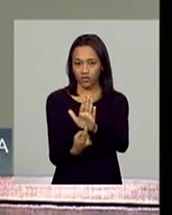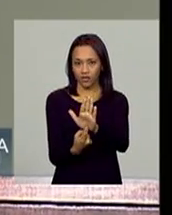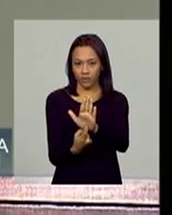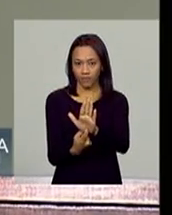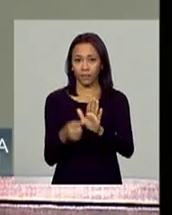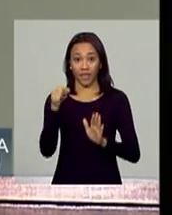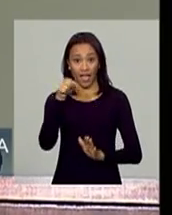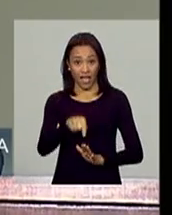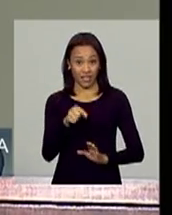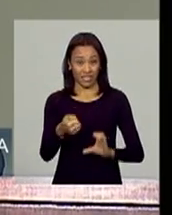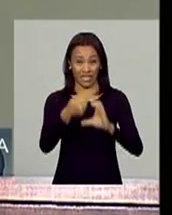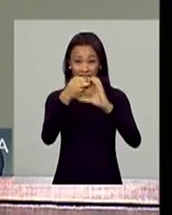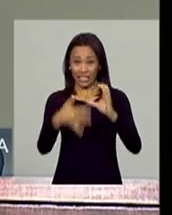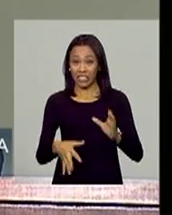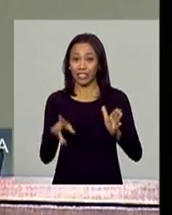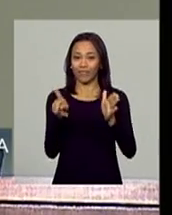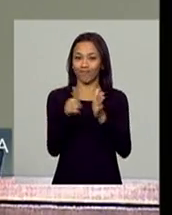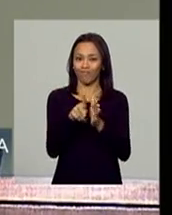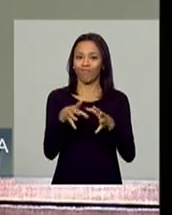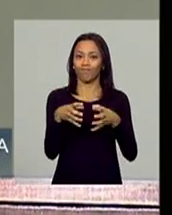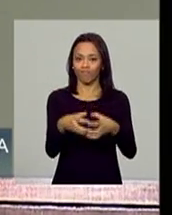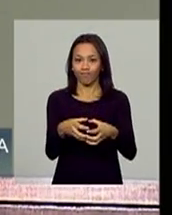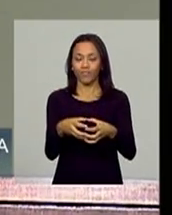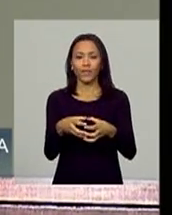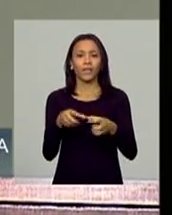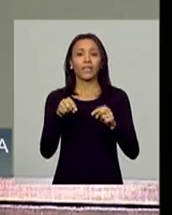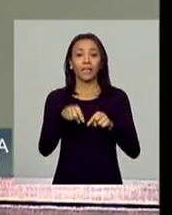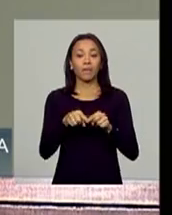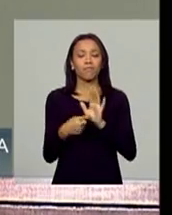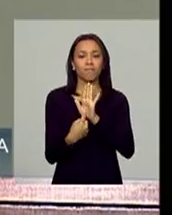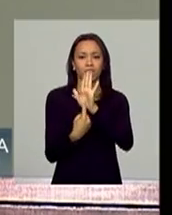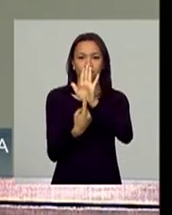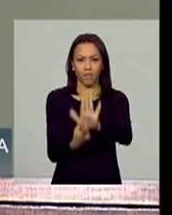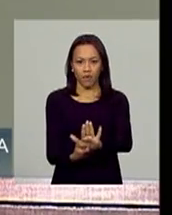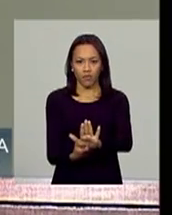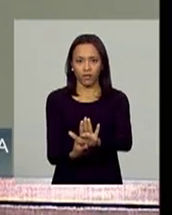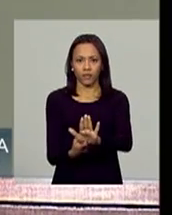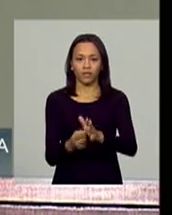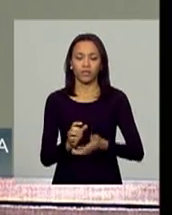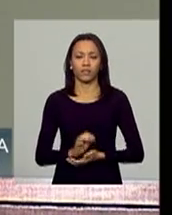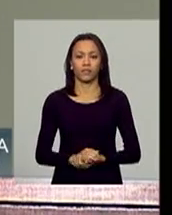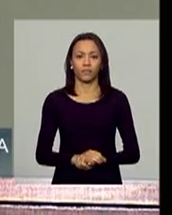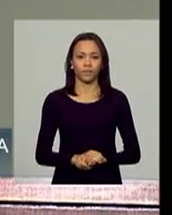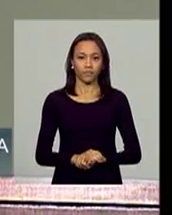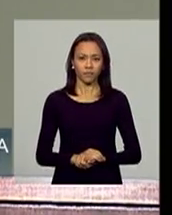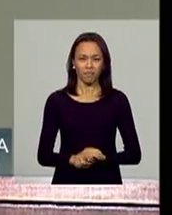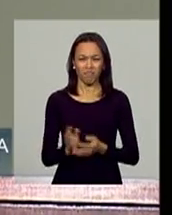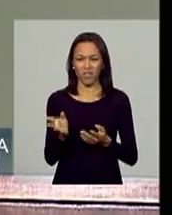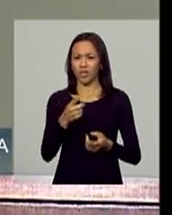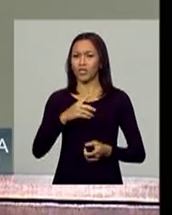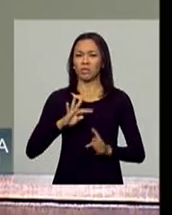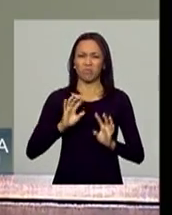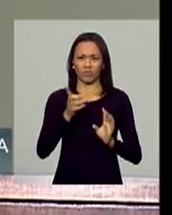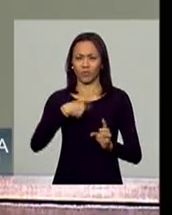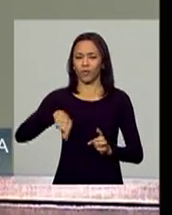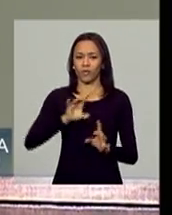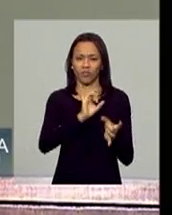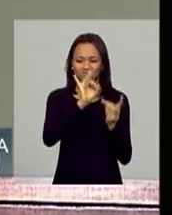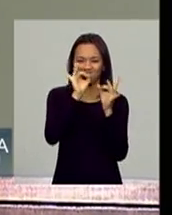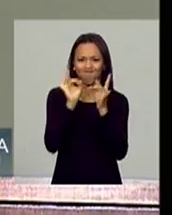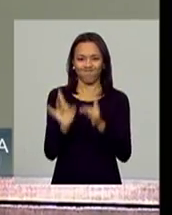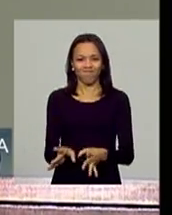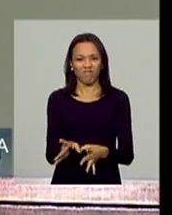essa característica sul-sul, como sendo marcada por um repúdio a todas as formas